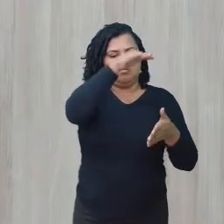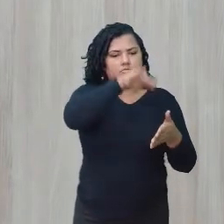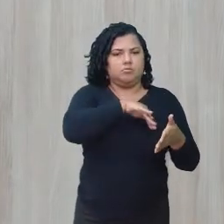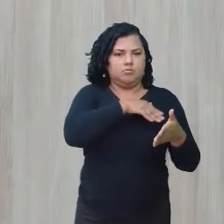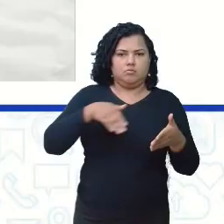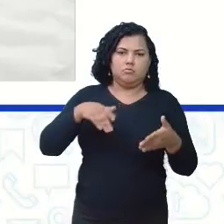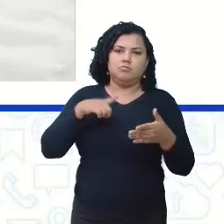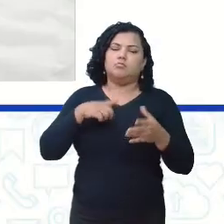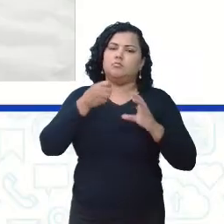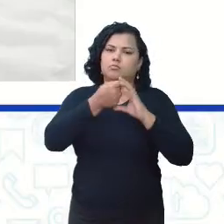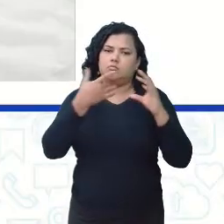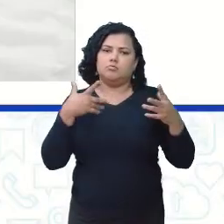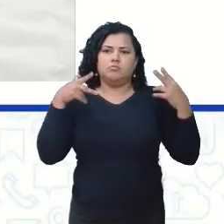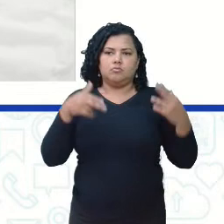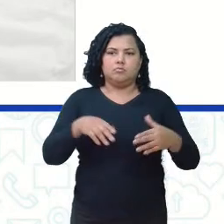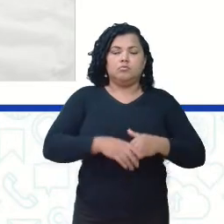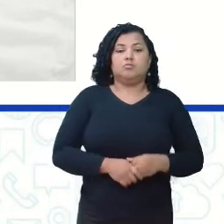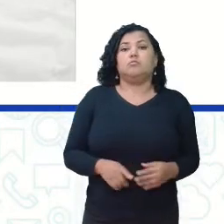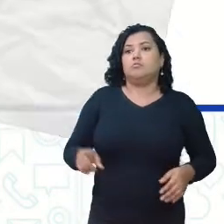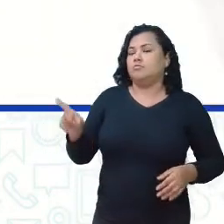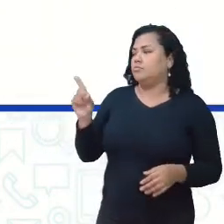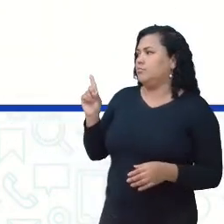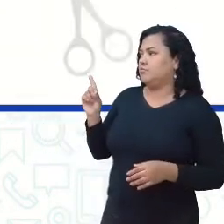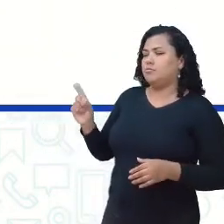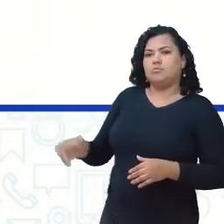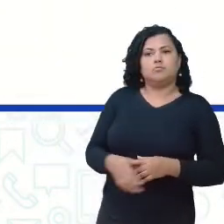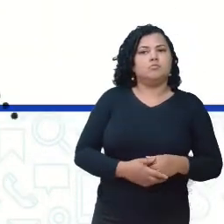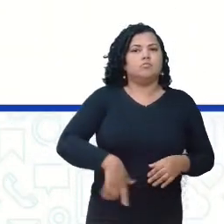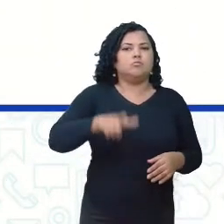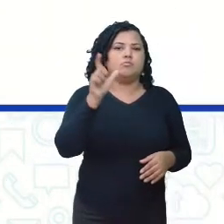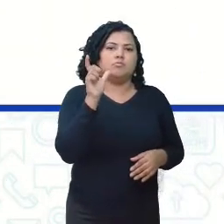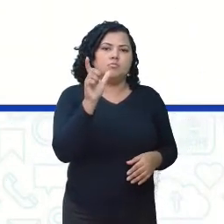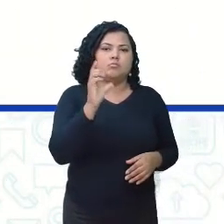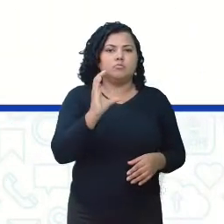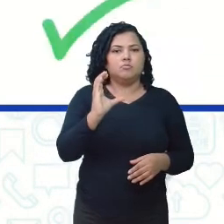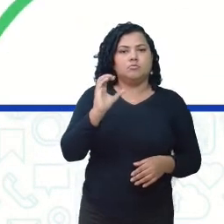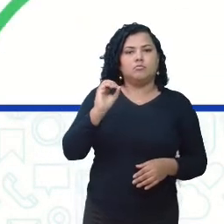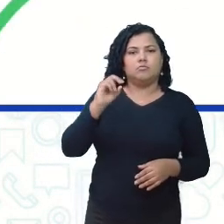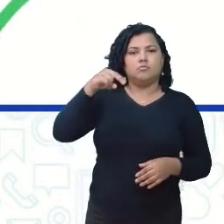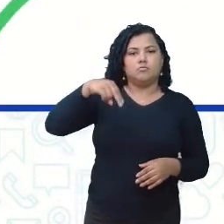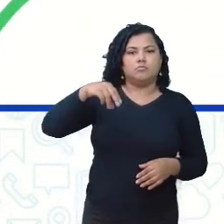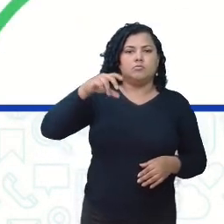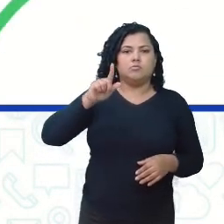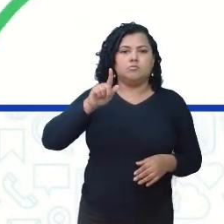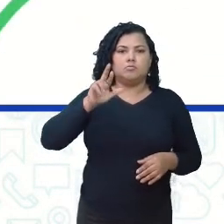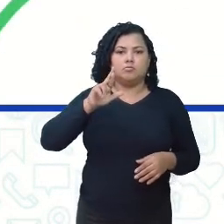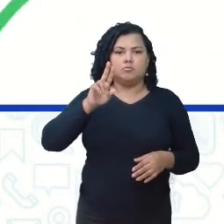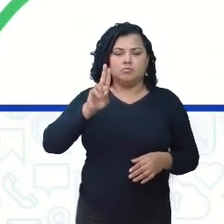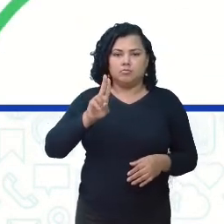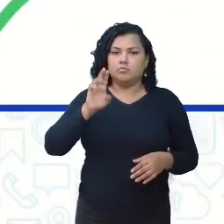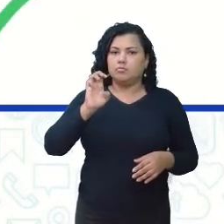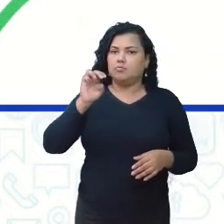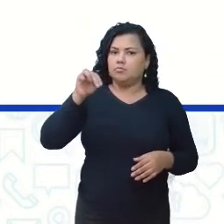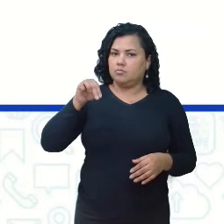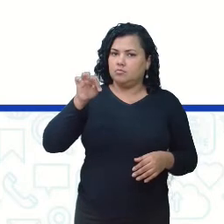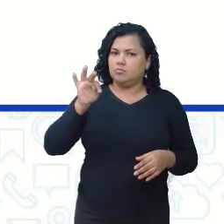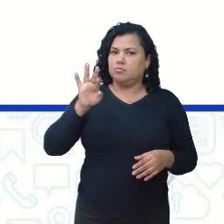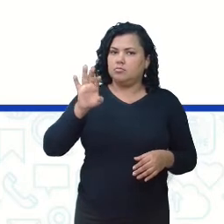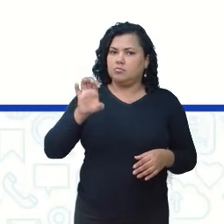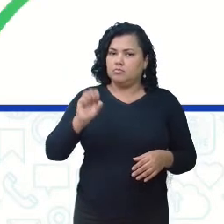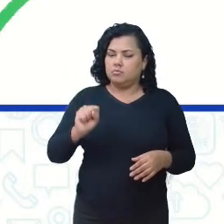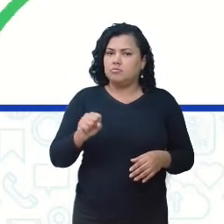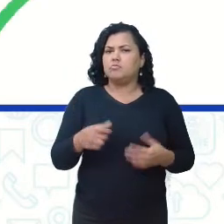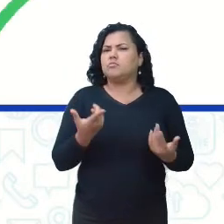triângulos, eles são congruentes, né? A palavra congruente que a gente utilizou na aula anterior dá a ideia de que sejam